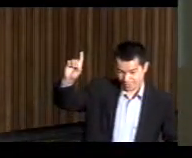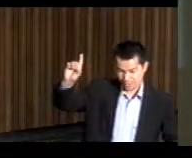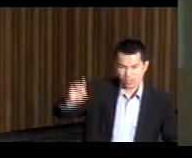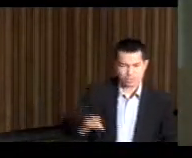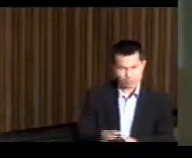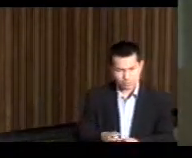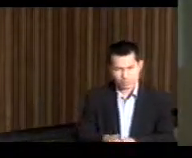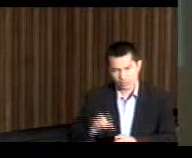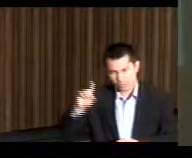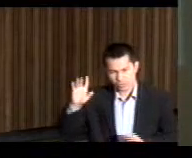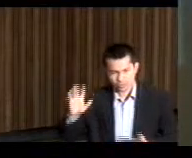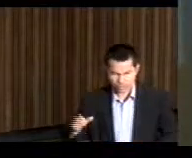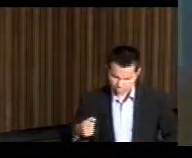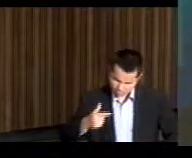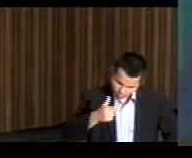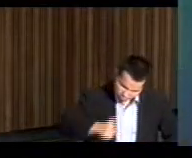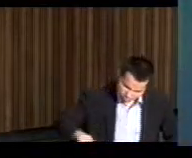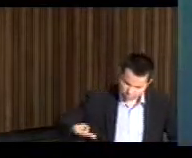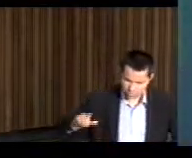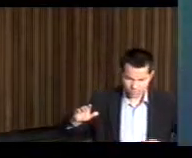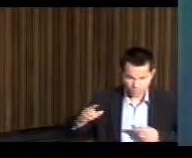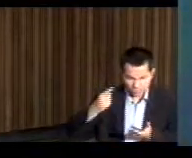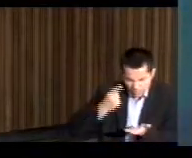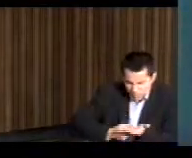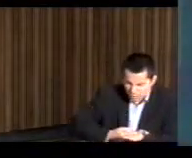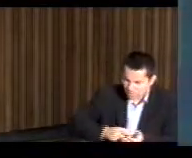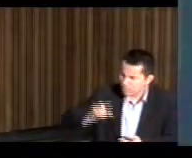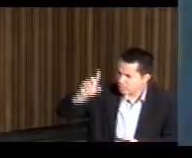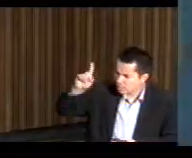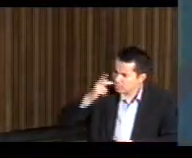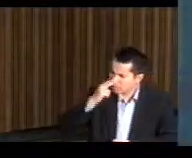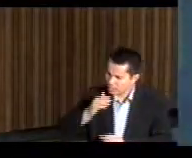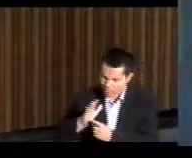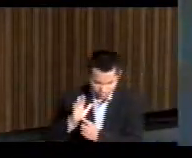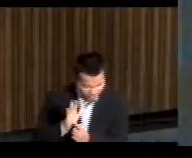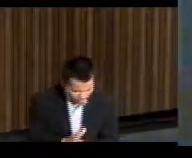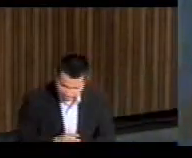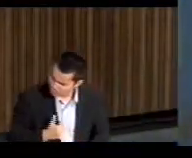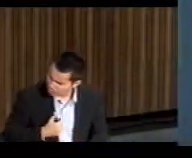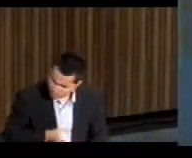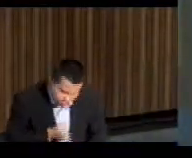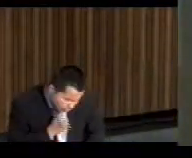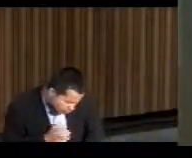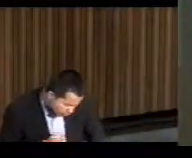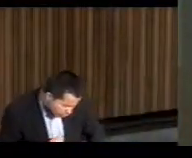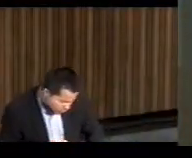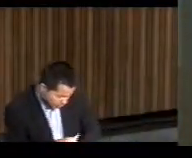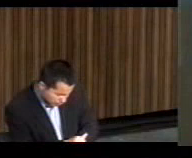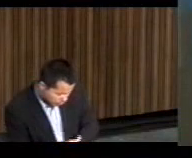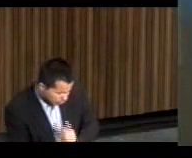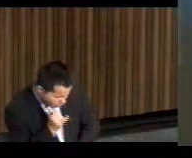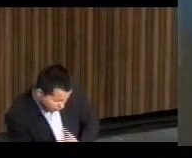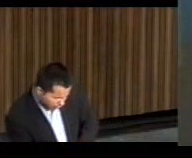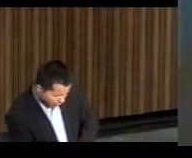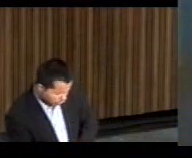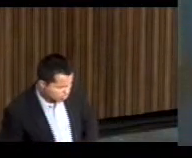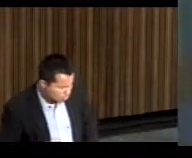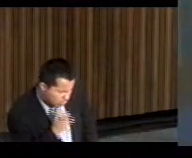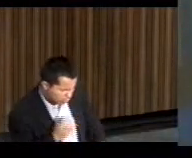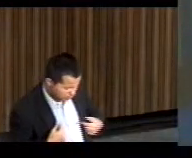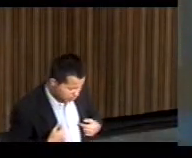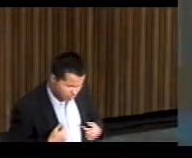continuou renovando essa aliança com você. Quem é esse que está falando com você? E ele diz,